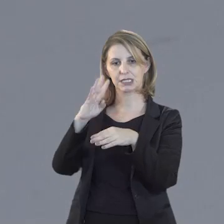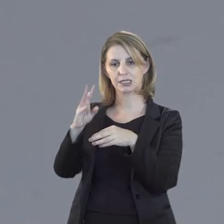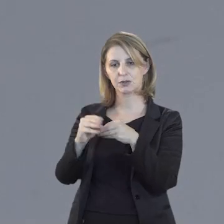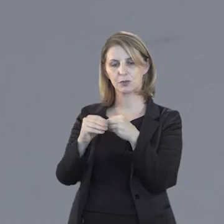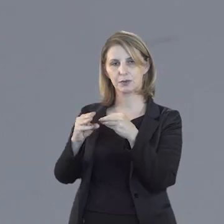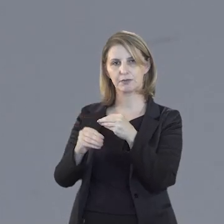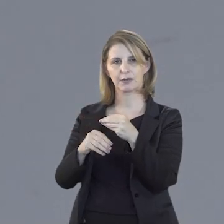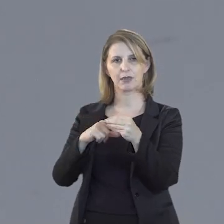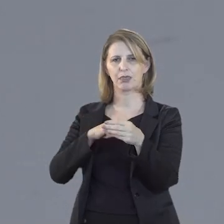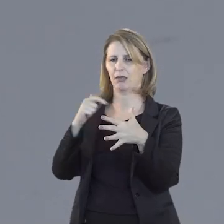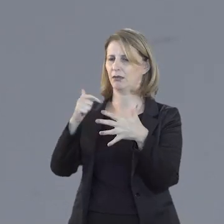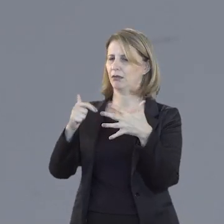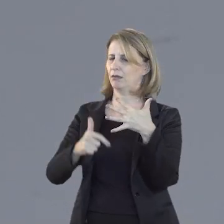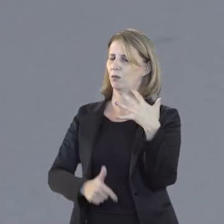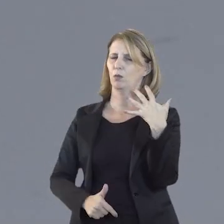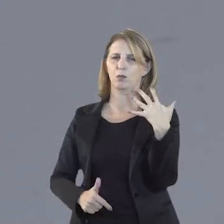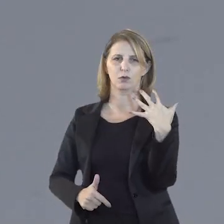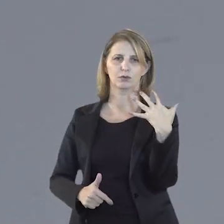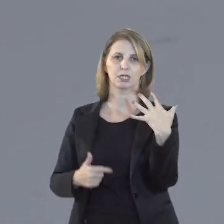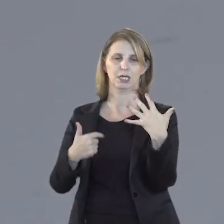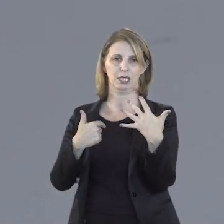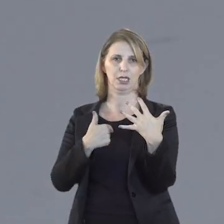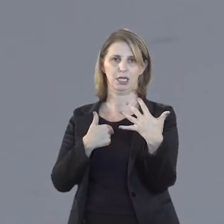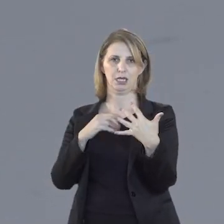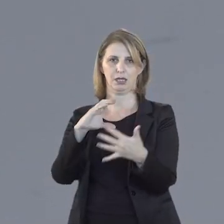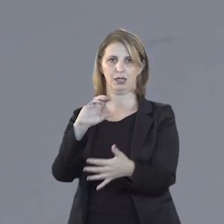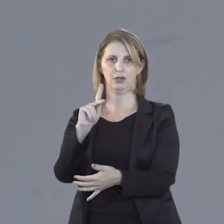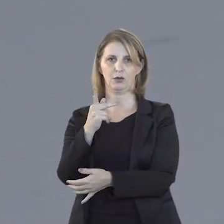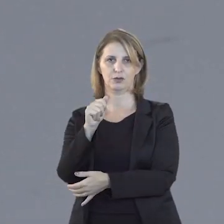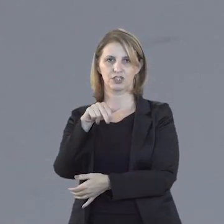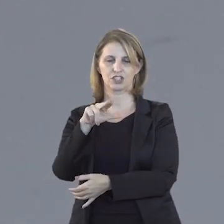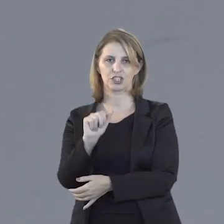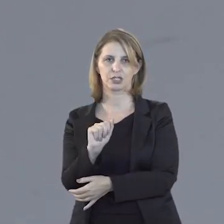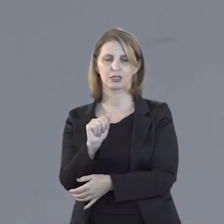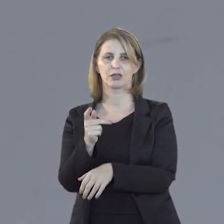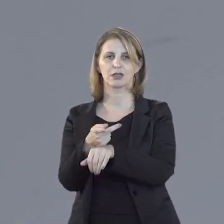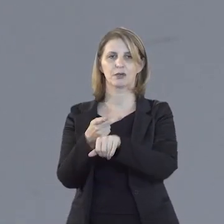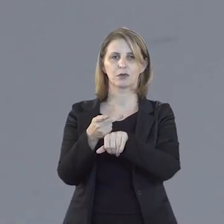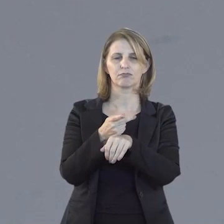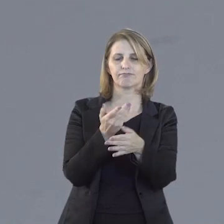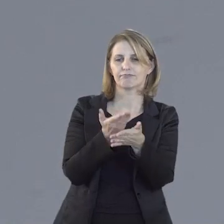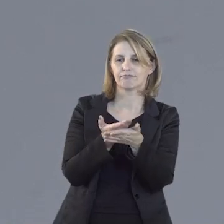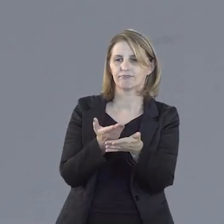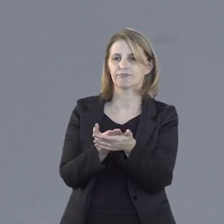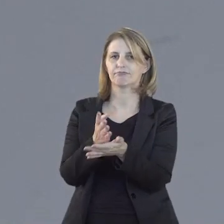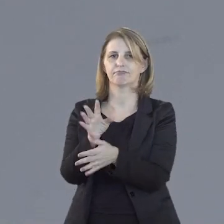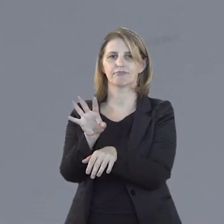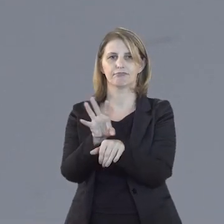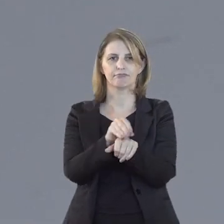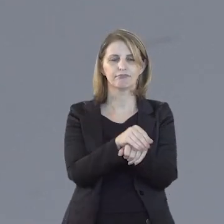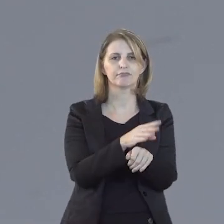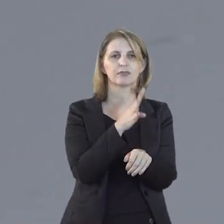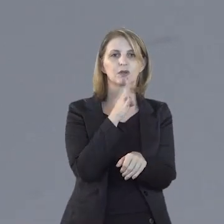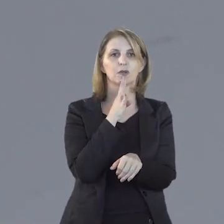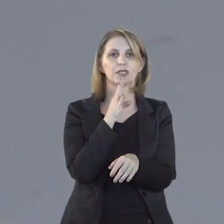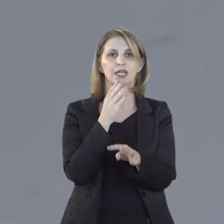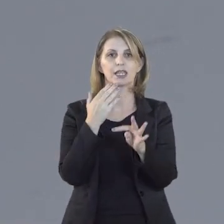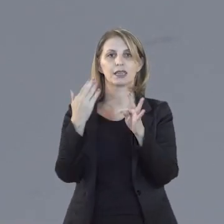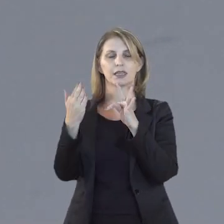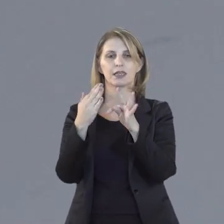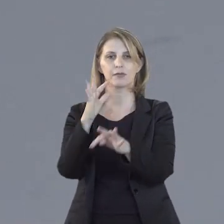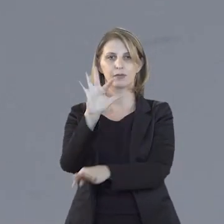das terapias complementares, que existem inúmeras terapias, né, eu, Xana, procurei, né,